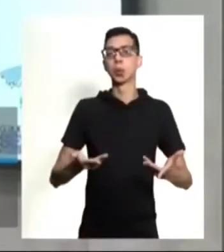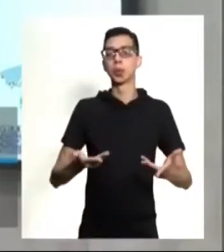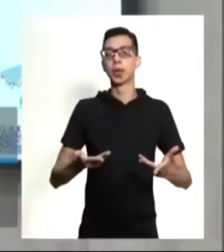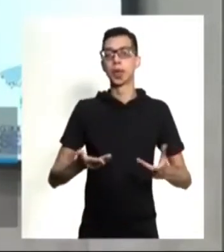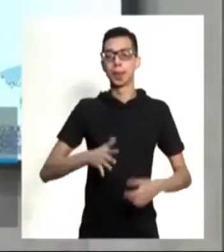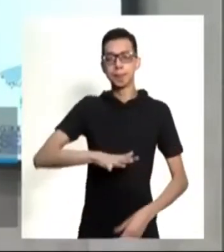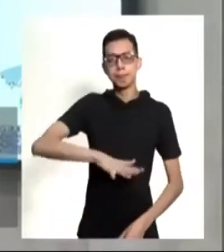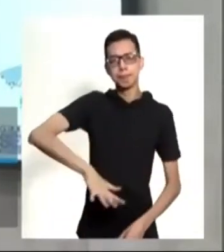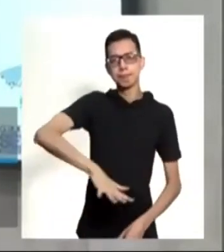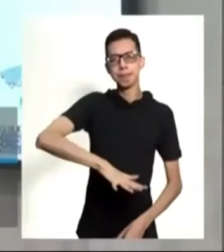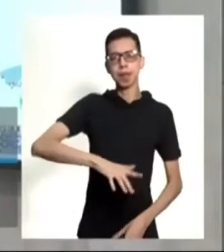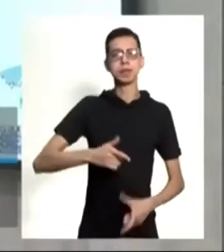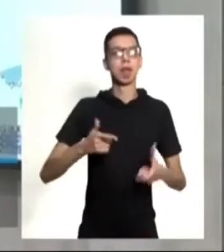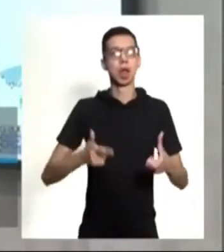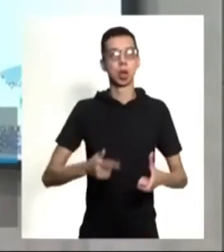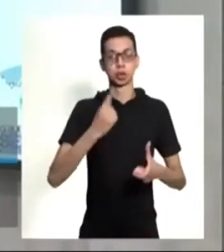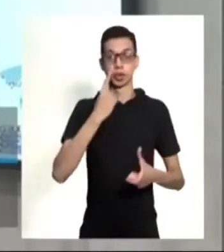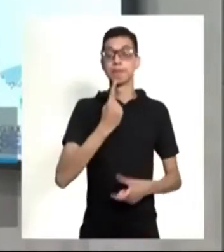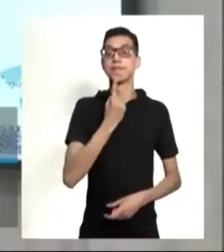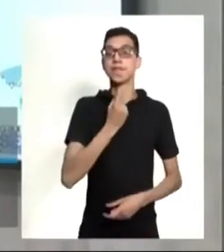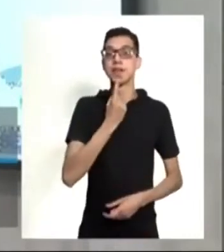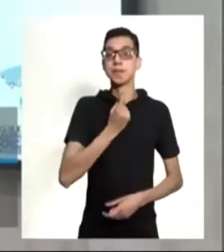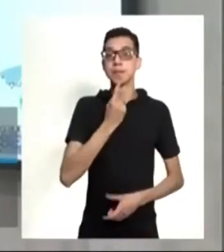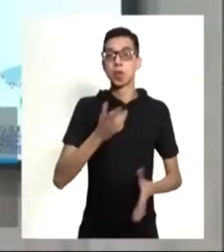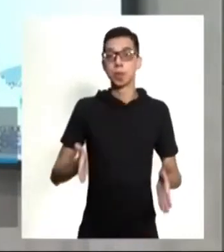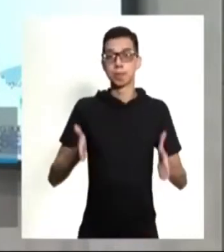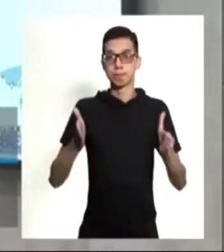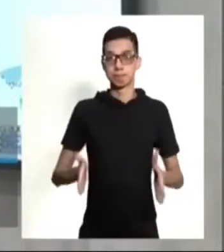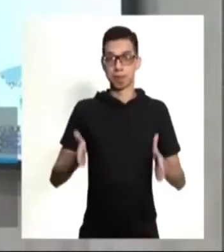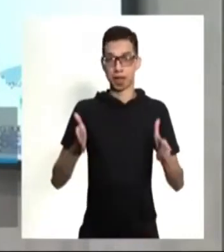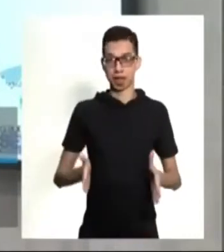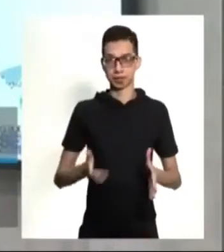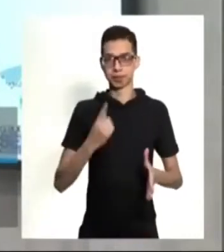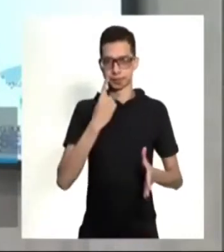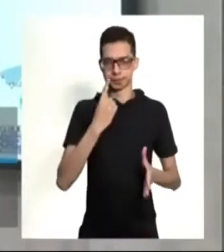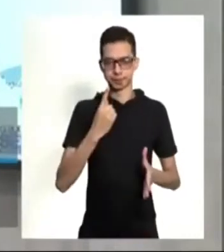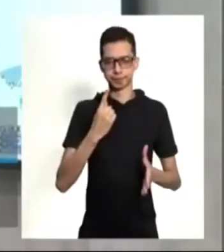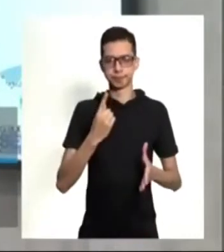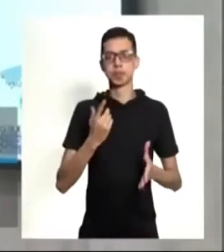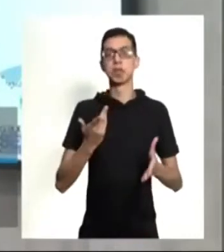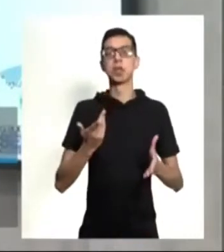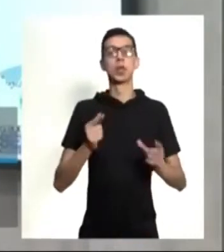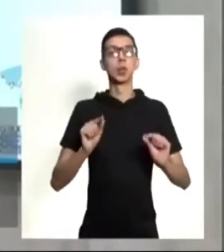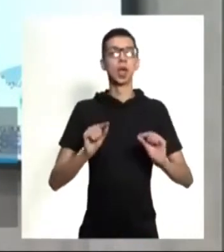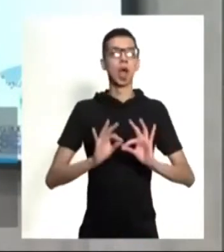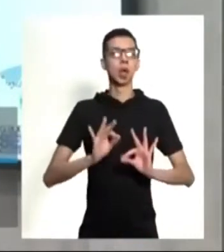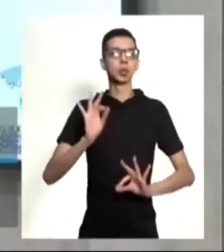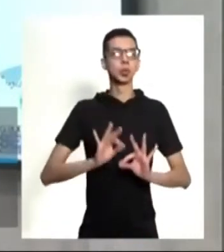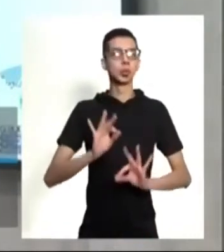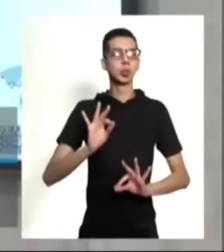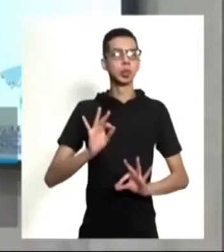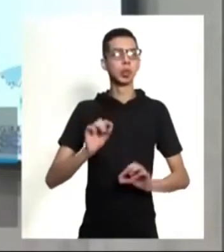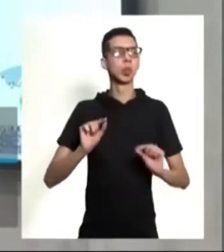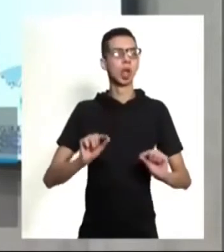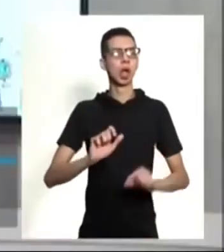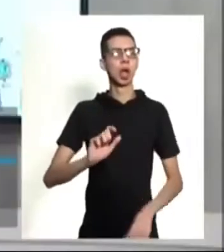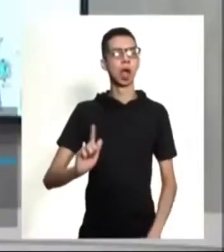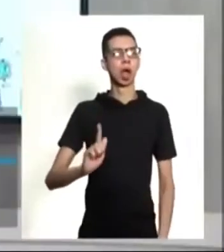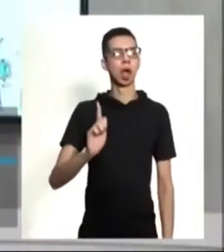destaquei numa cor mais avermelhada. As bases são idênticas em planos paralelos. O que é altura?